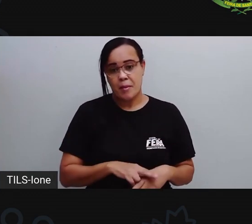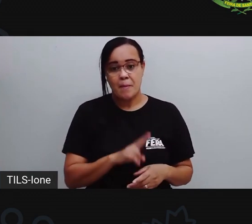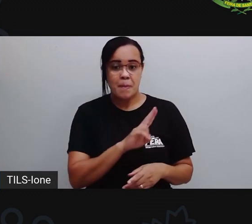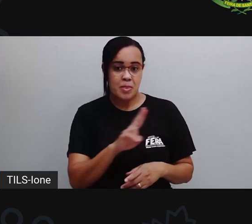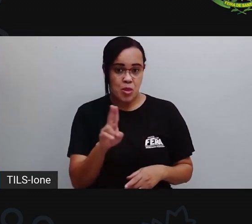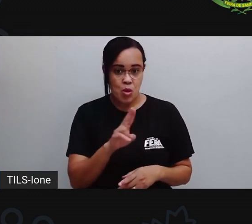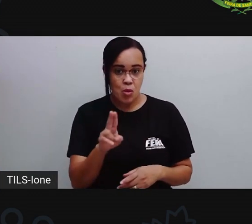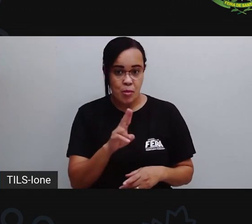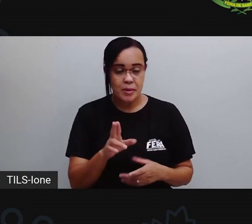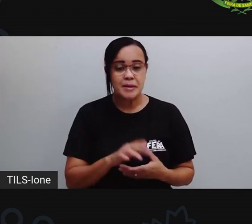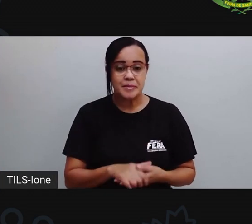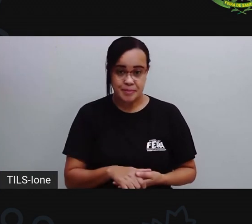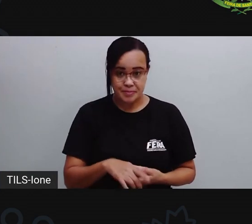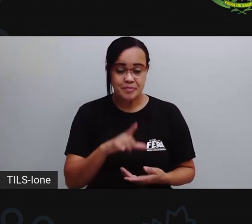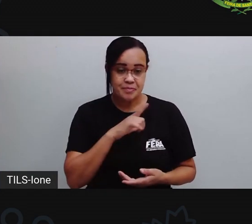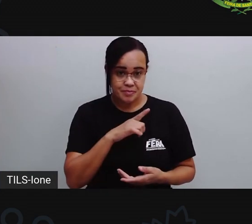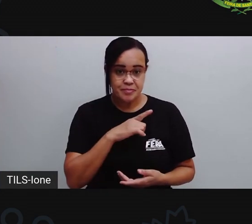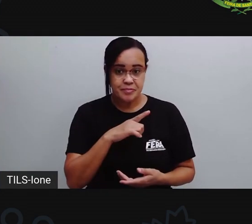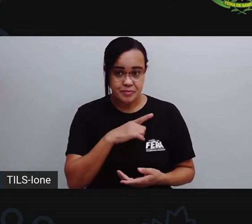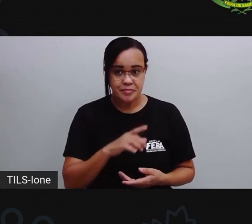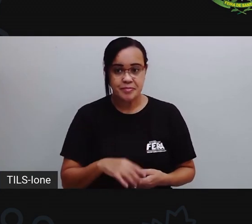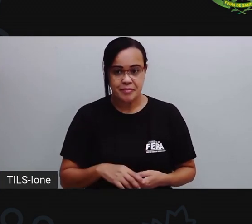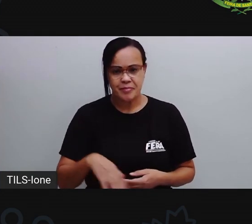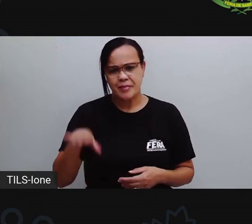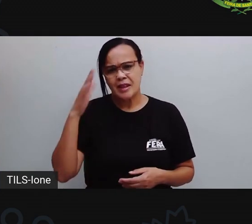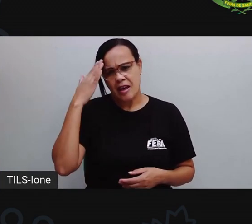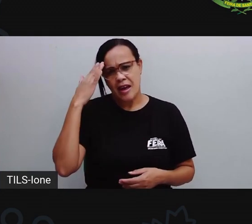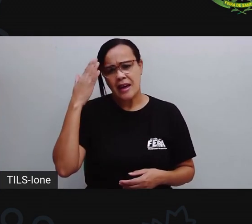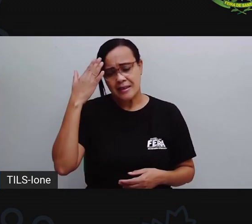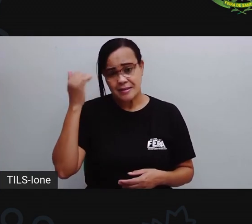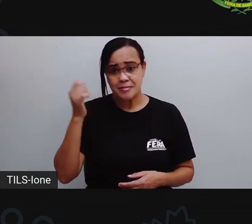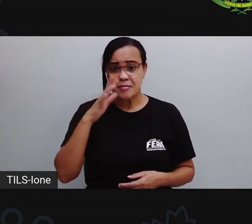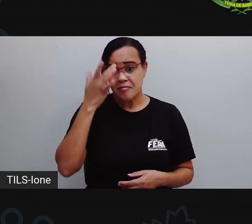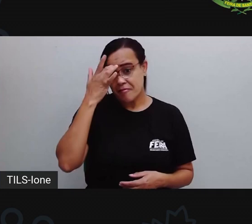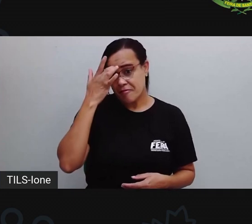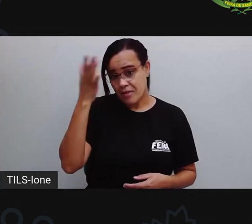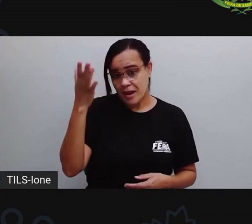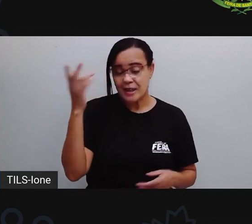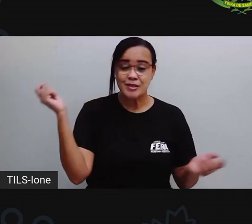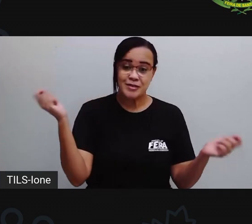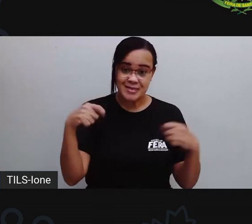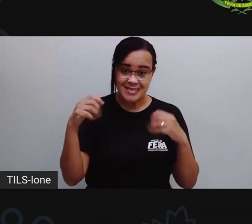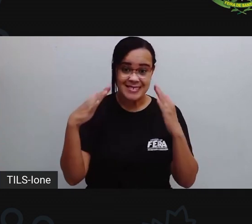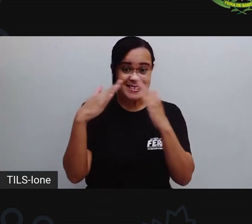Pro vai apresentar para vocês, que é muito fácil e vocês conseguem fazer em casa